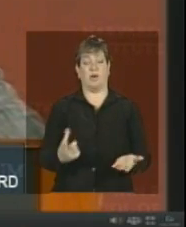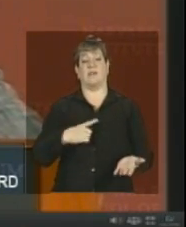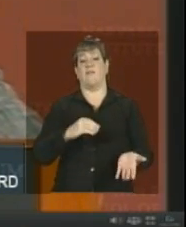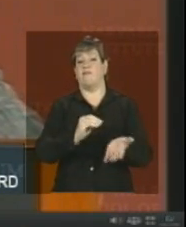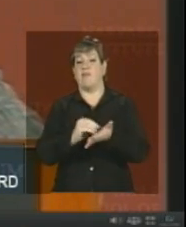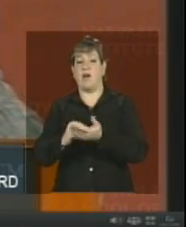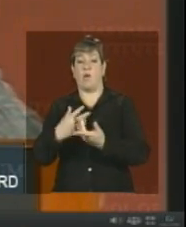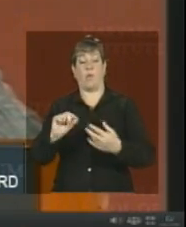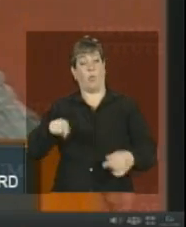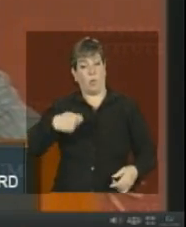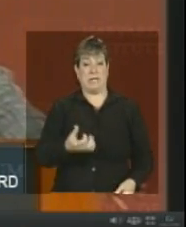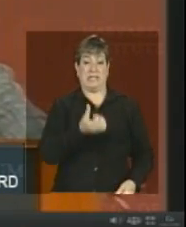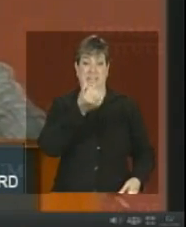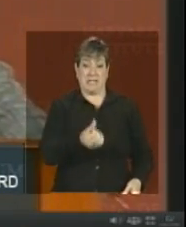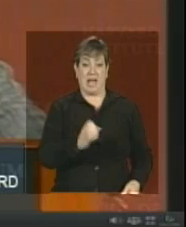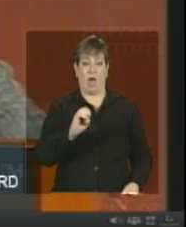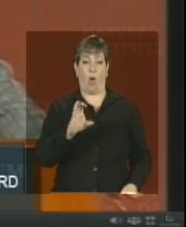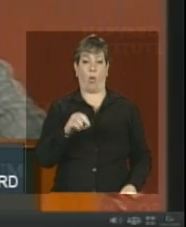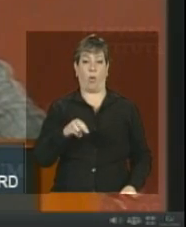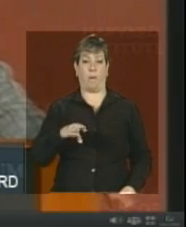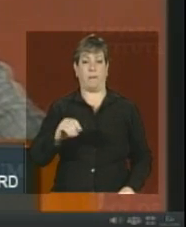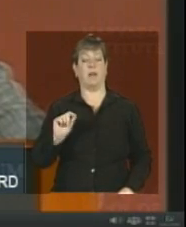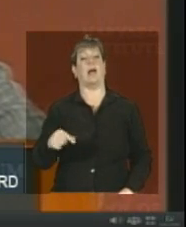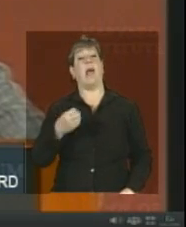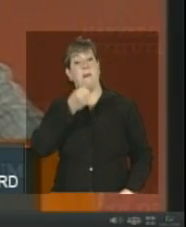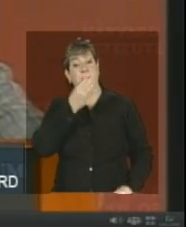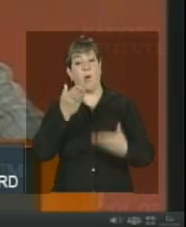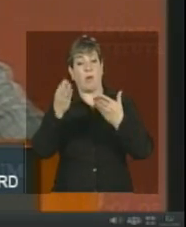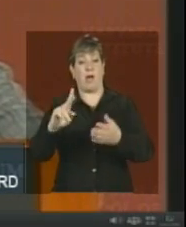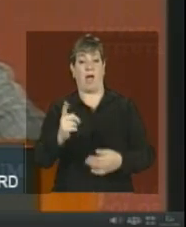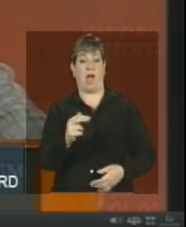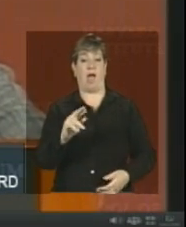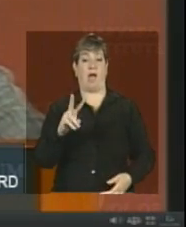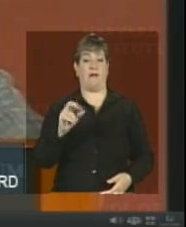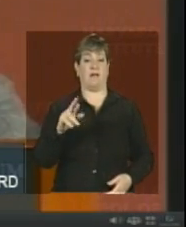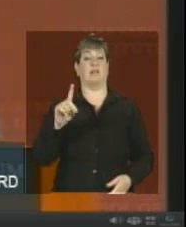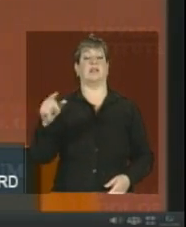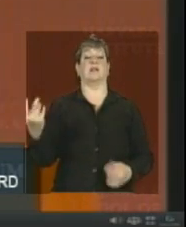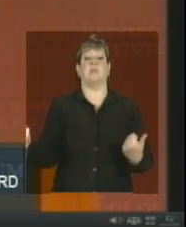sexta economia, é bom para Harvard se aproximar do Brasil.